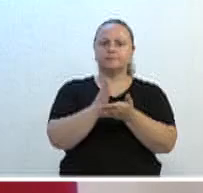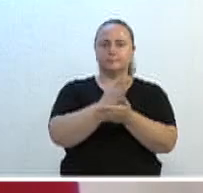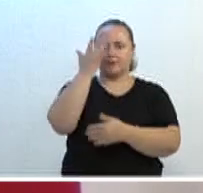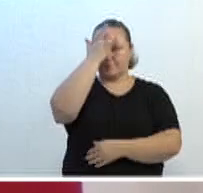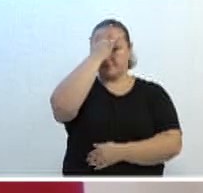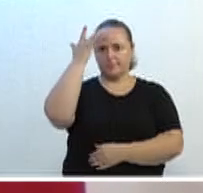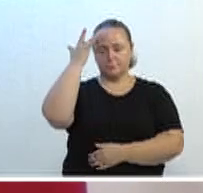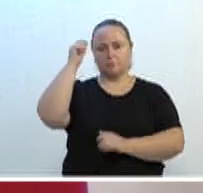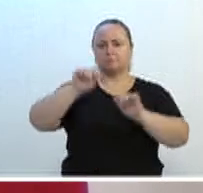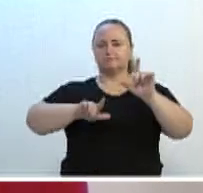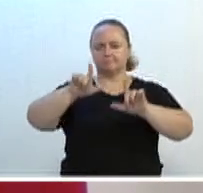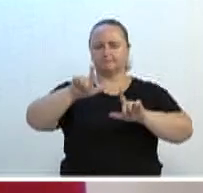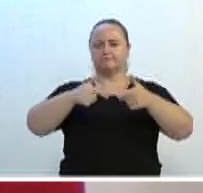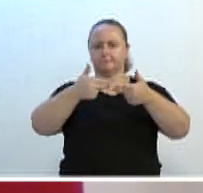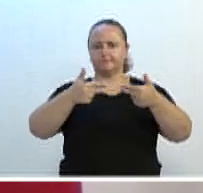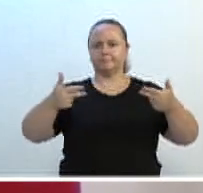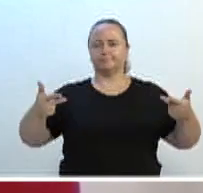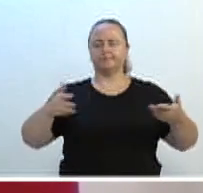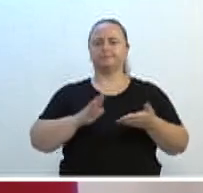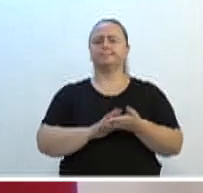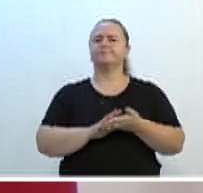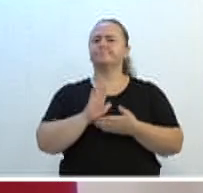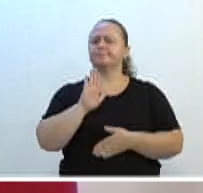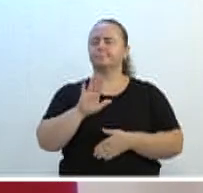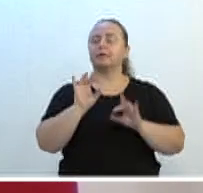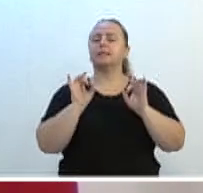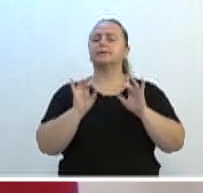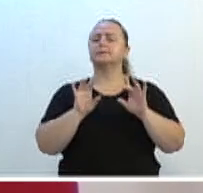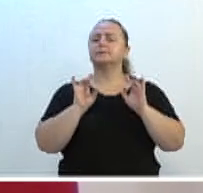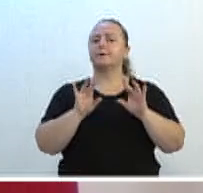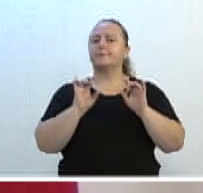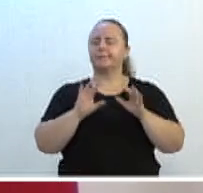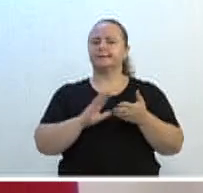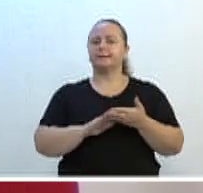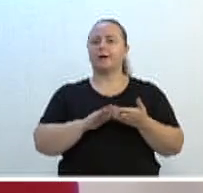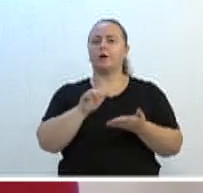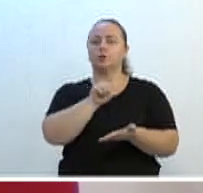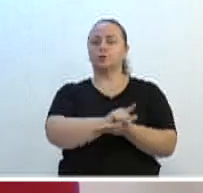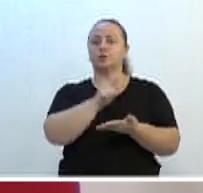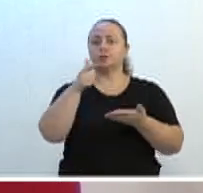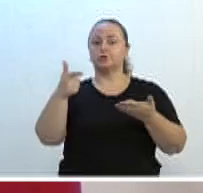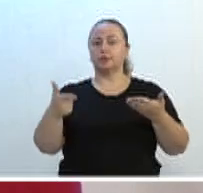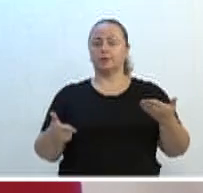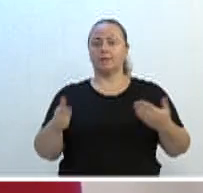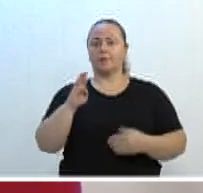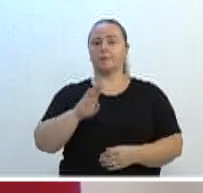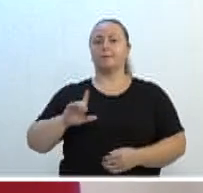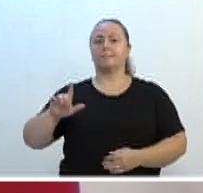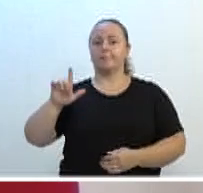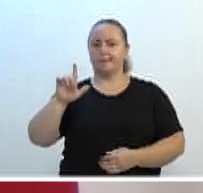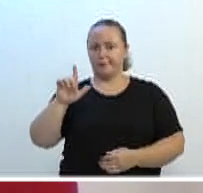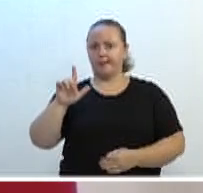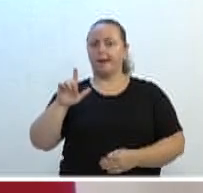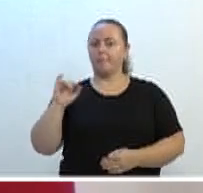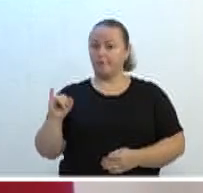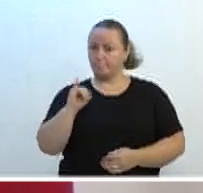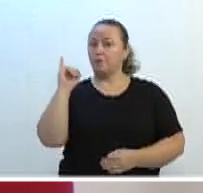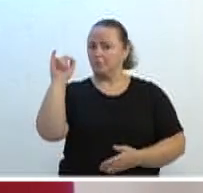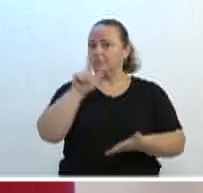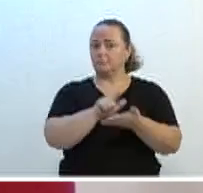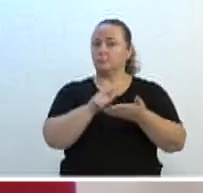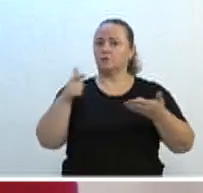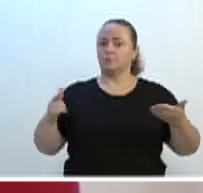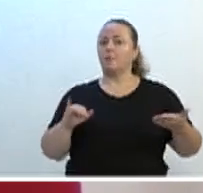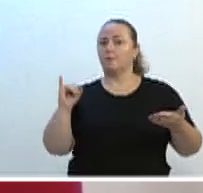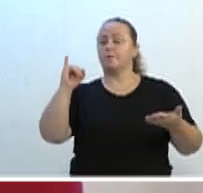imprensa, em especial um jornal de grande circulação no nosso município,